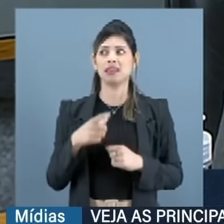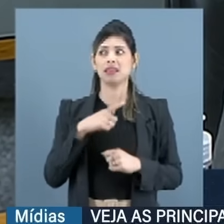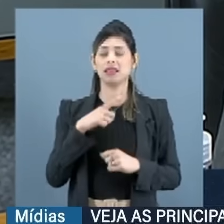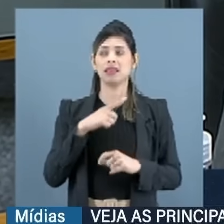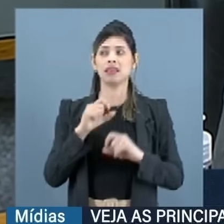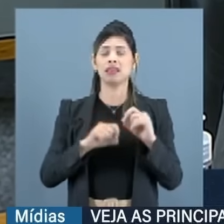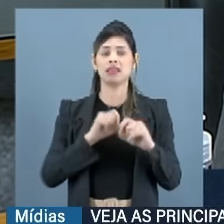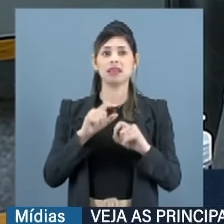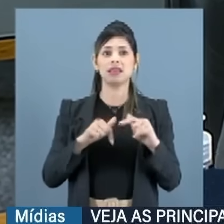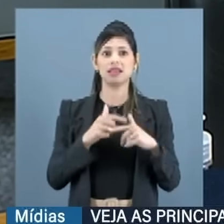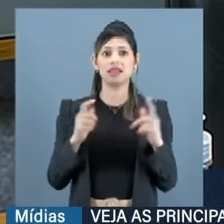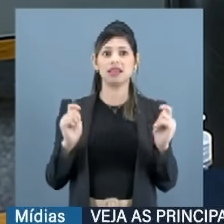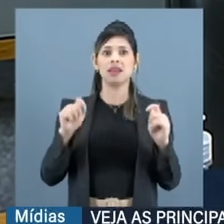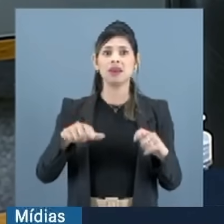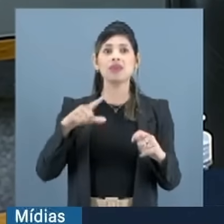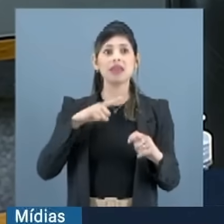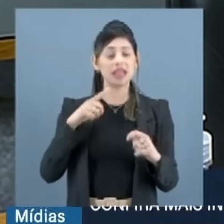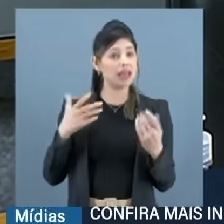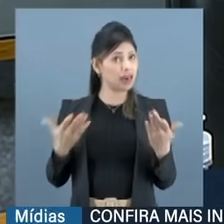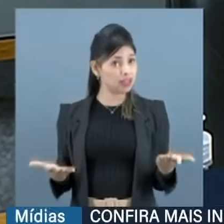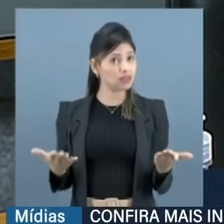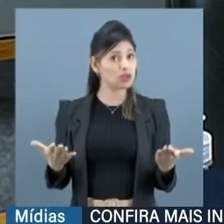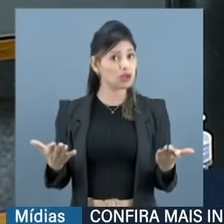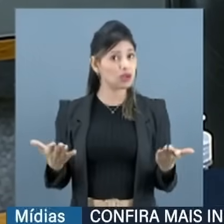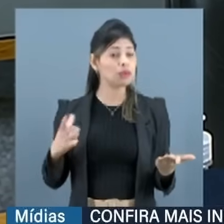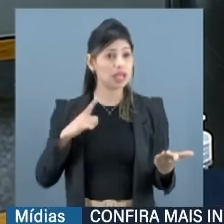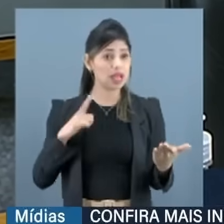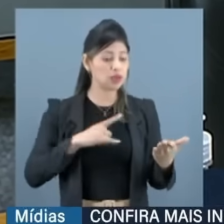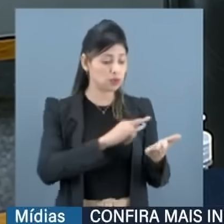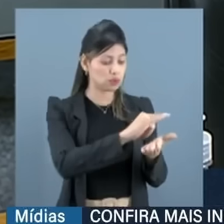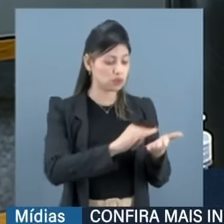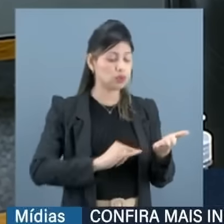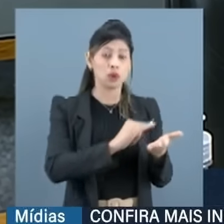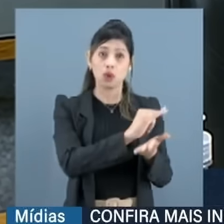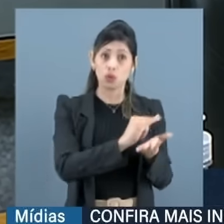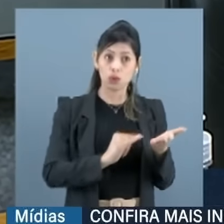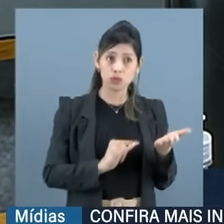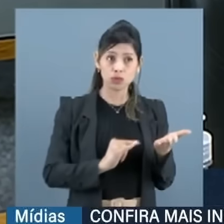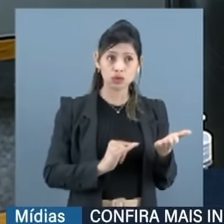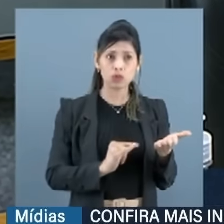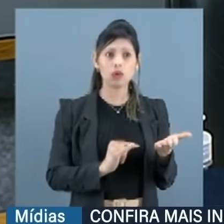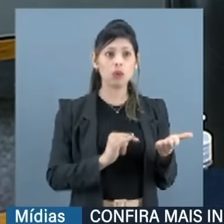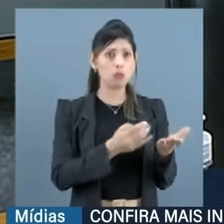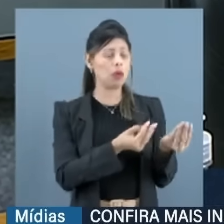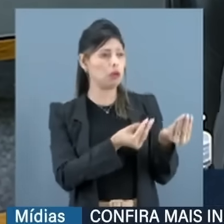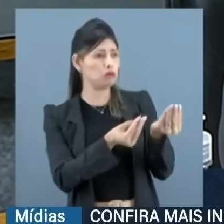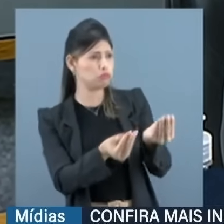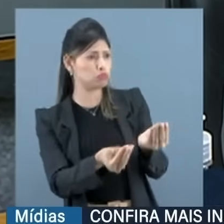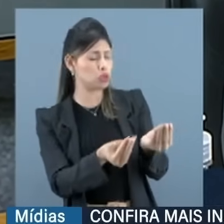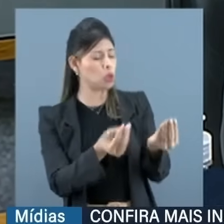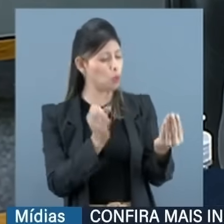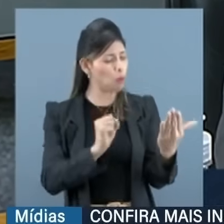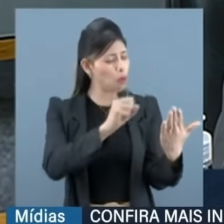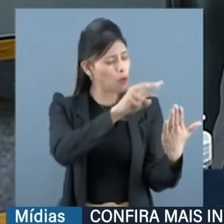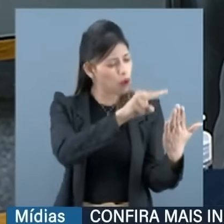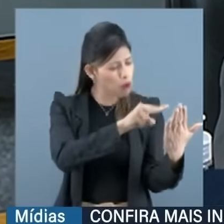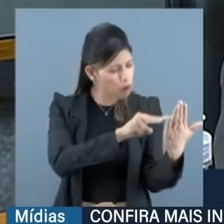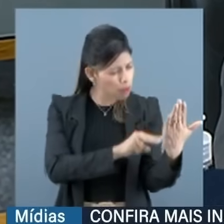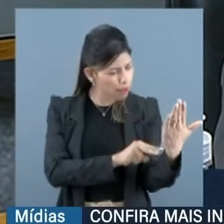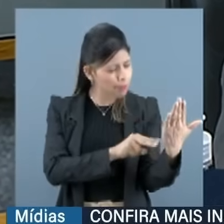na última reunião. Estão aqui os documentos. Eu posso ler para vocês o que está aqui na